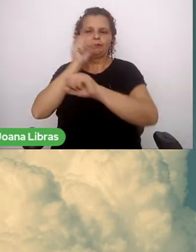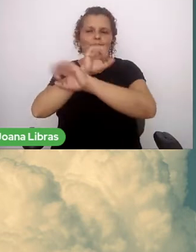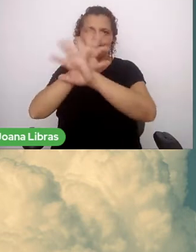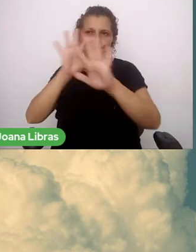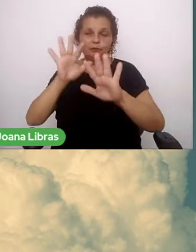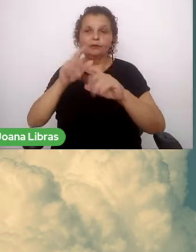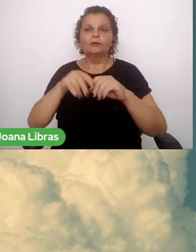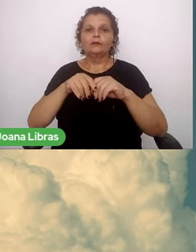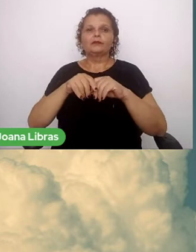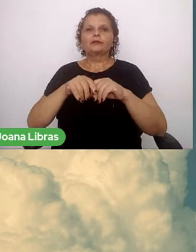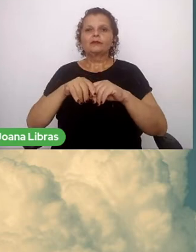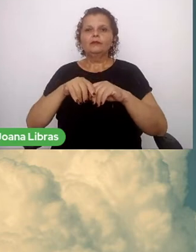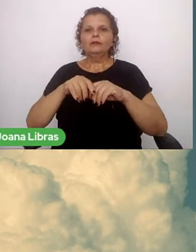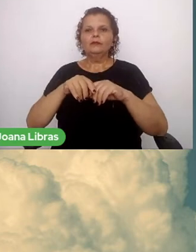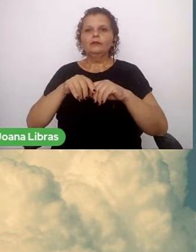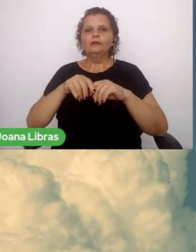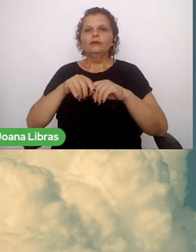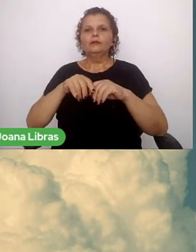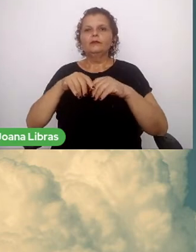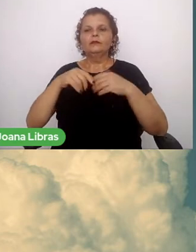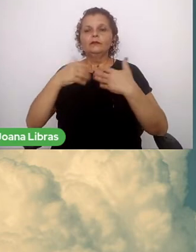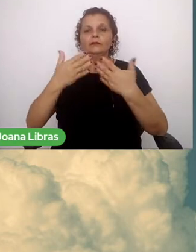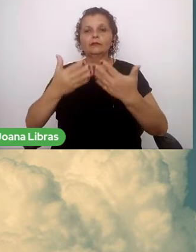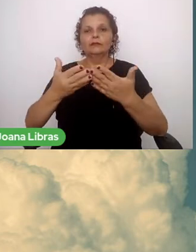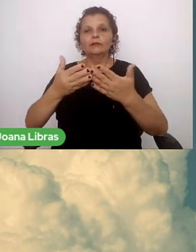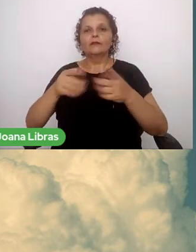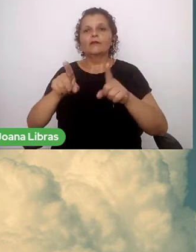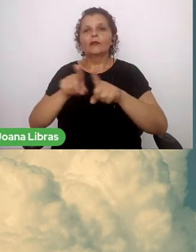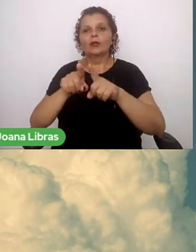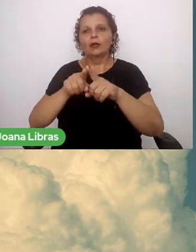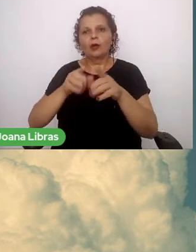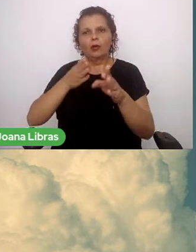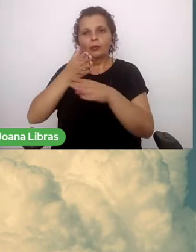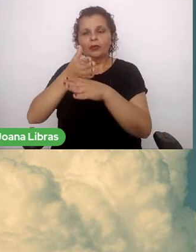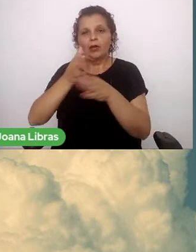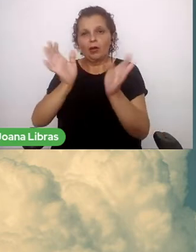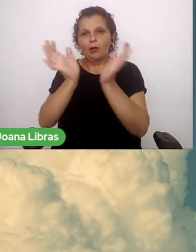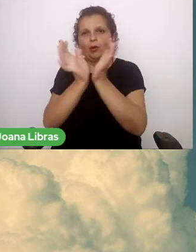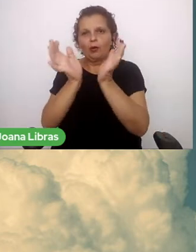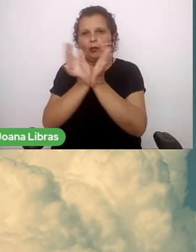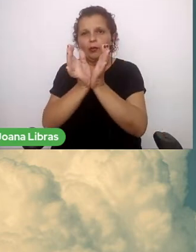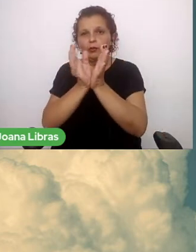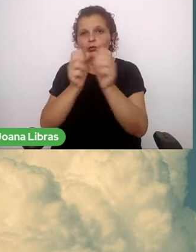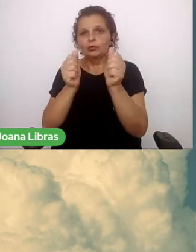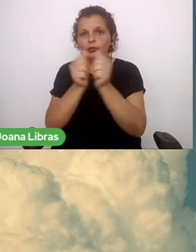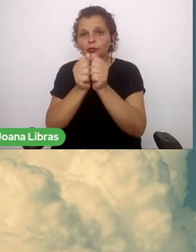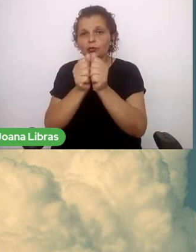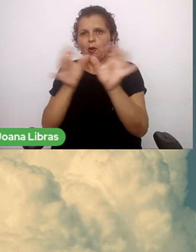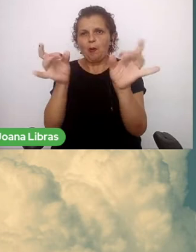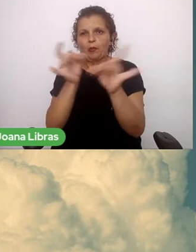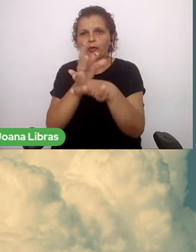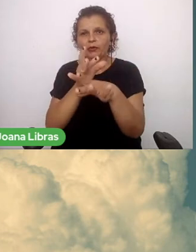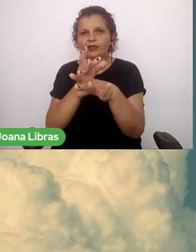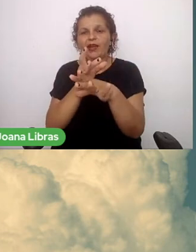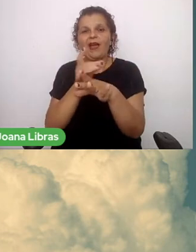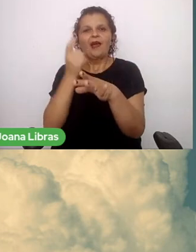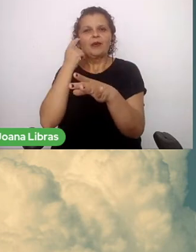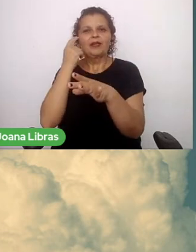E onboarding, tá? Então, quem entra num time e vê um Path to Production pronto, certo?